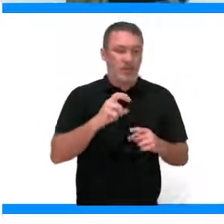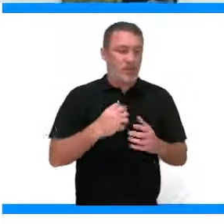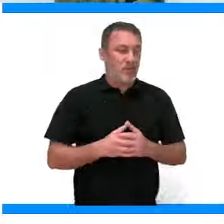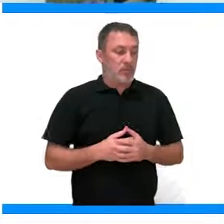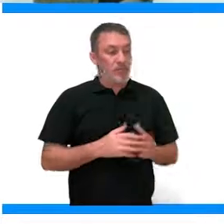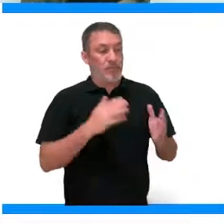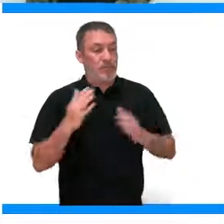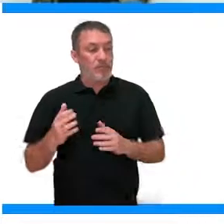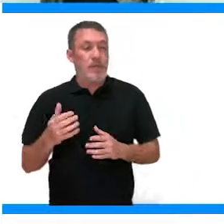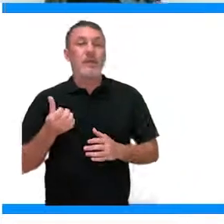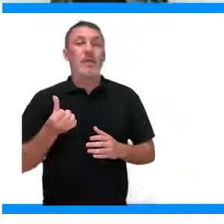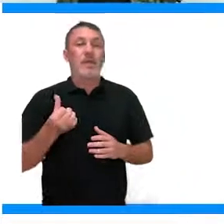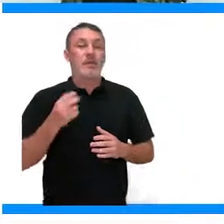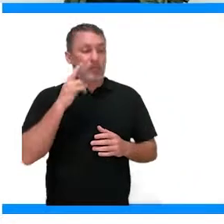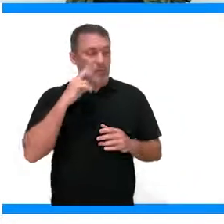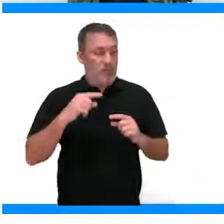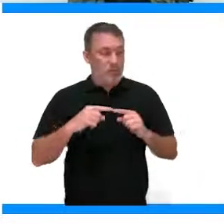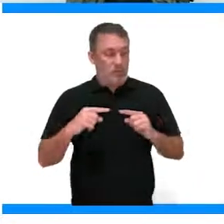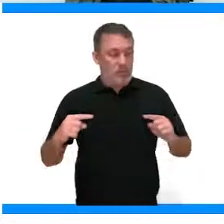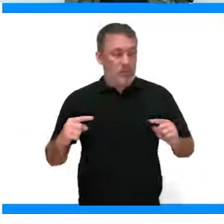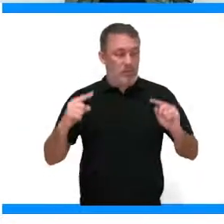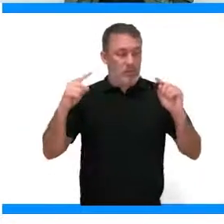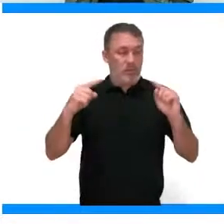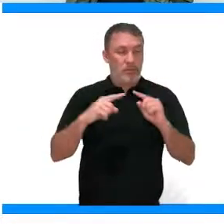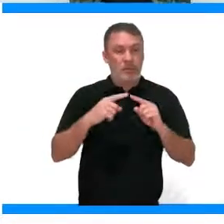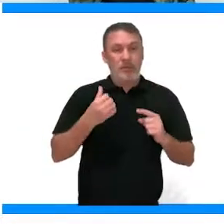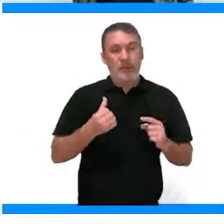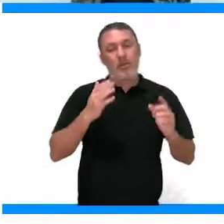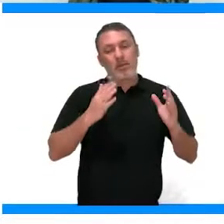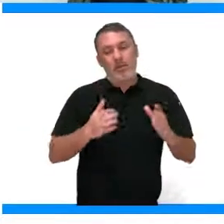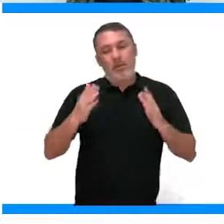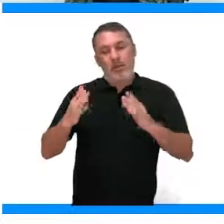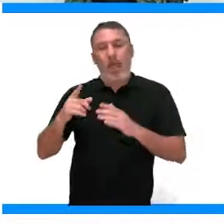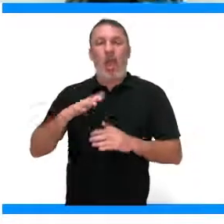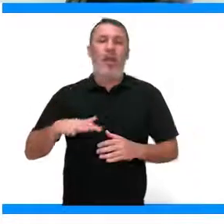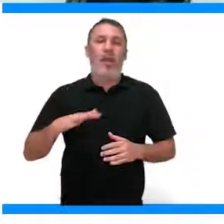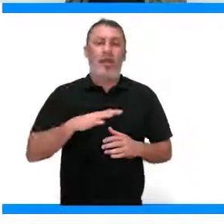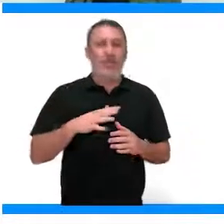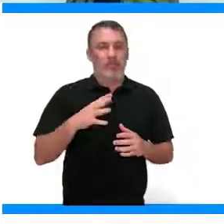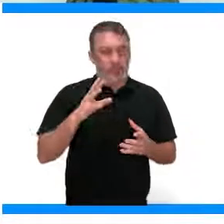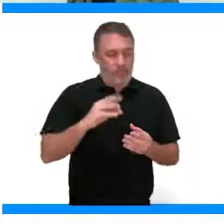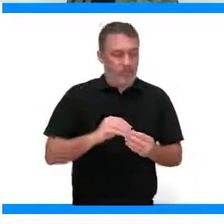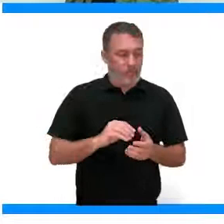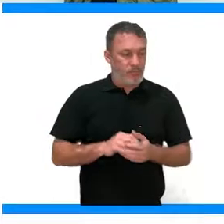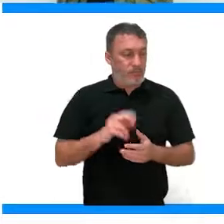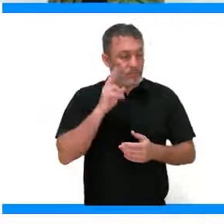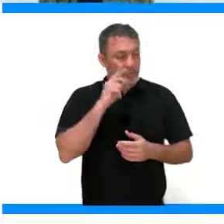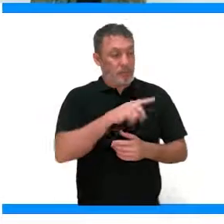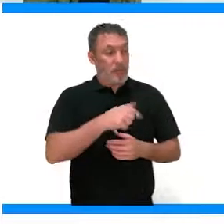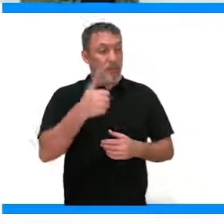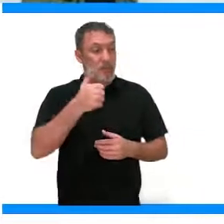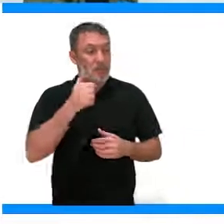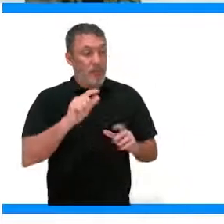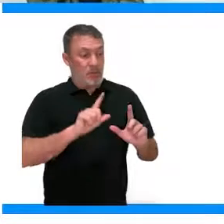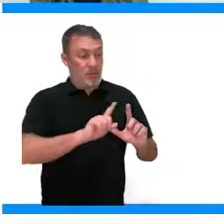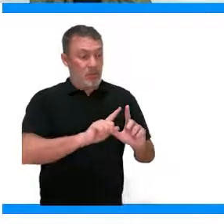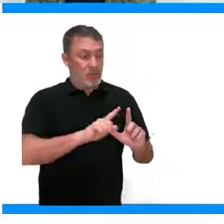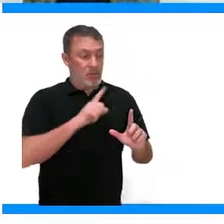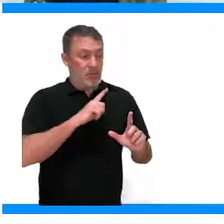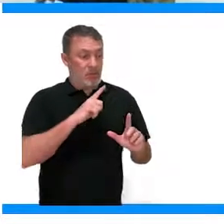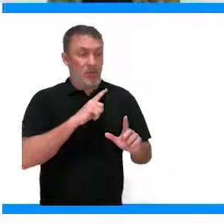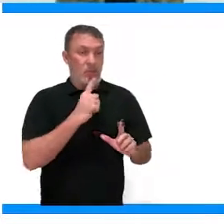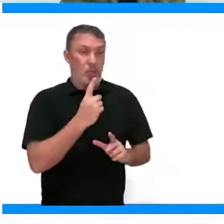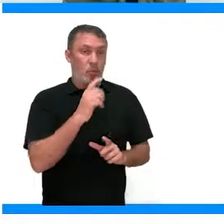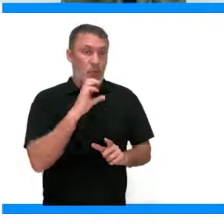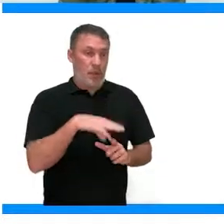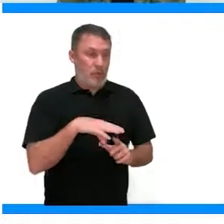E o quadrado de lado 6, área 36. E assim sucessivamente, show? O primeiro quadrado da sequência tem